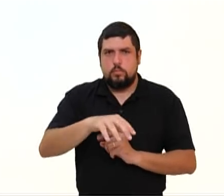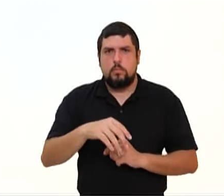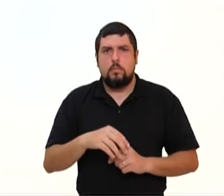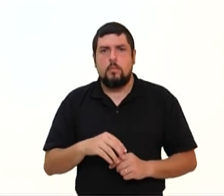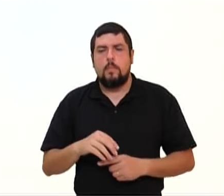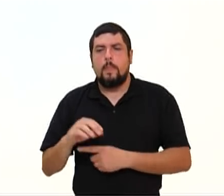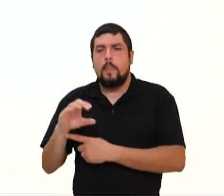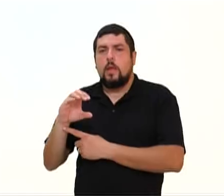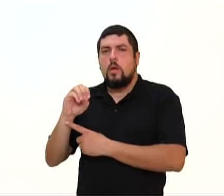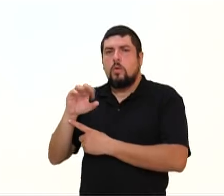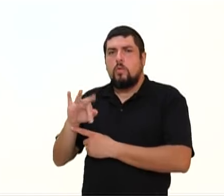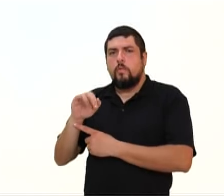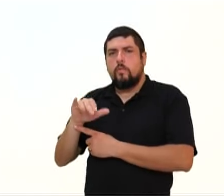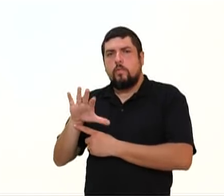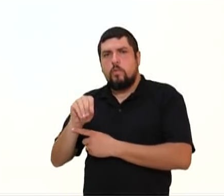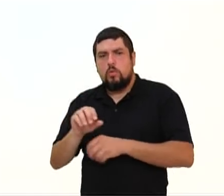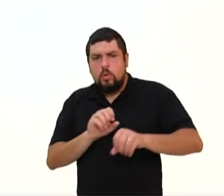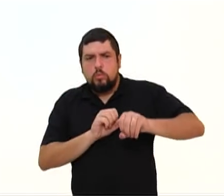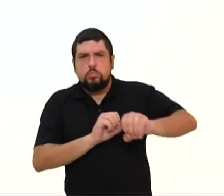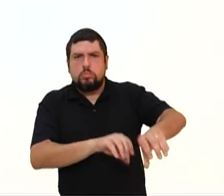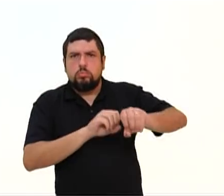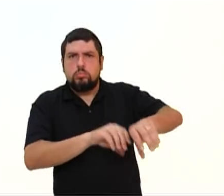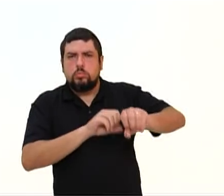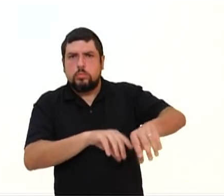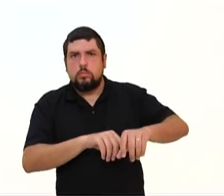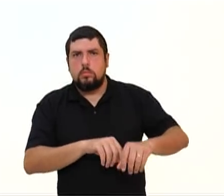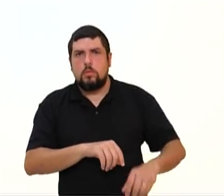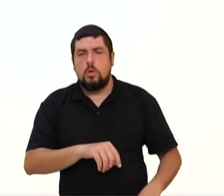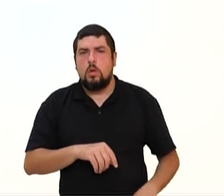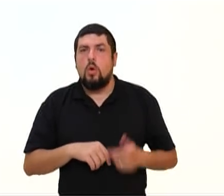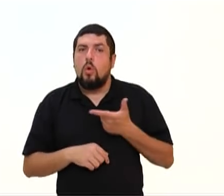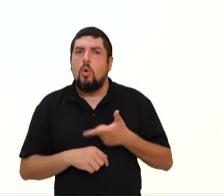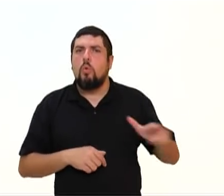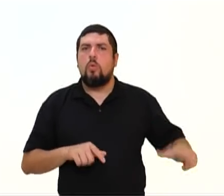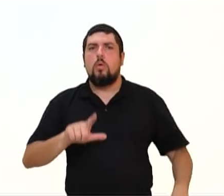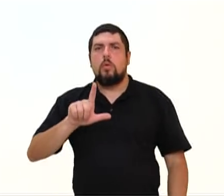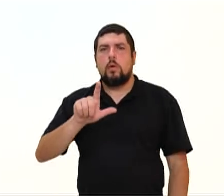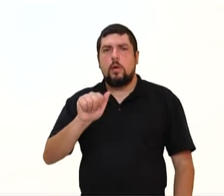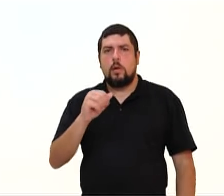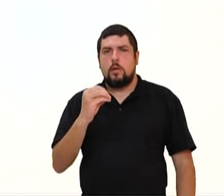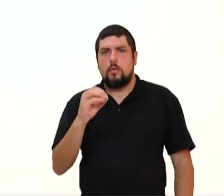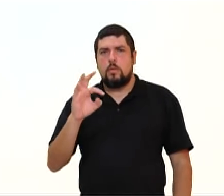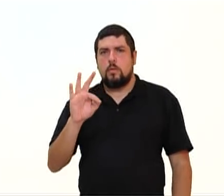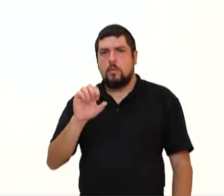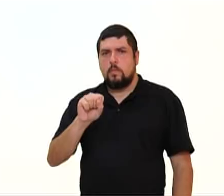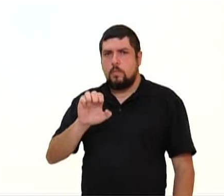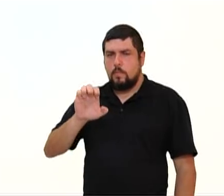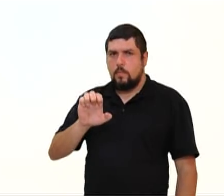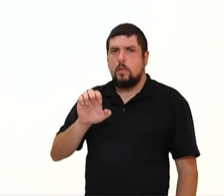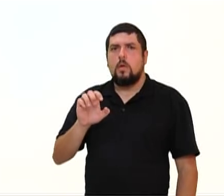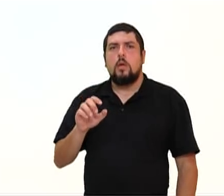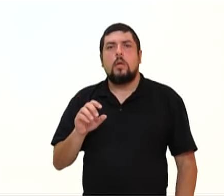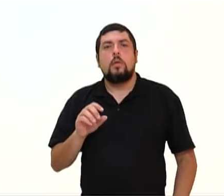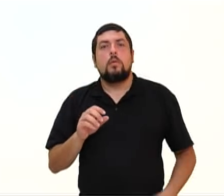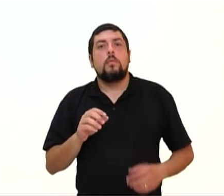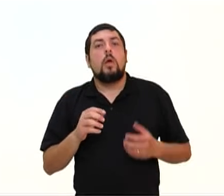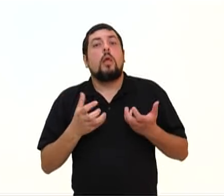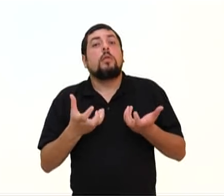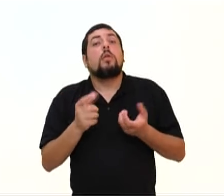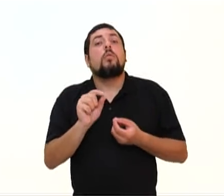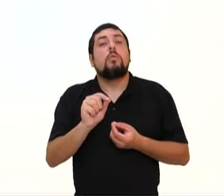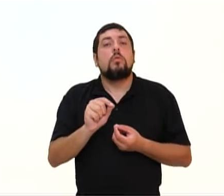meio do conhecimento, Lao Tse, que é o fundador do taoísmo, preferia que as pessoas